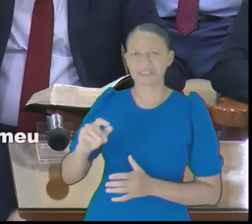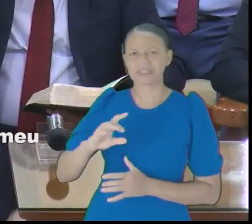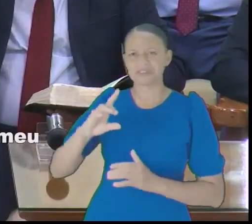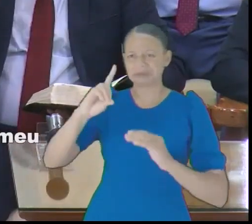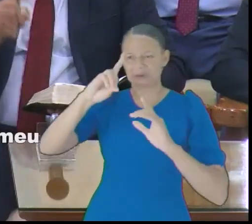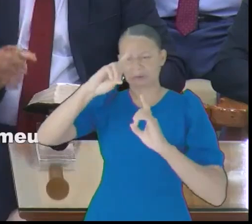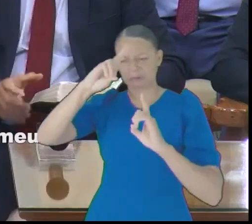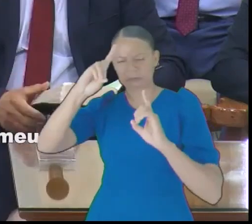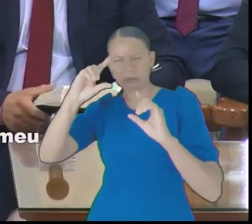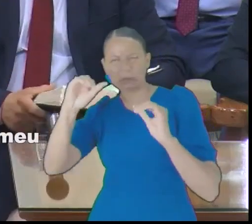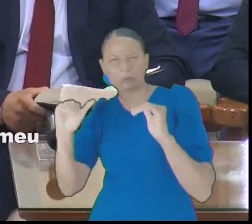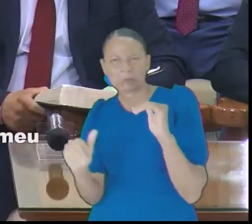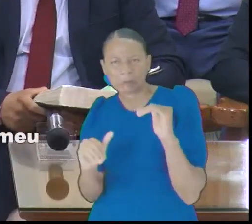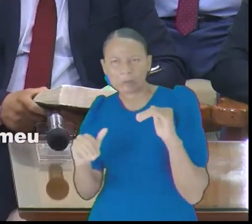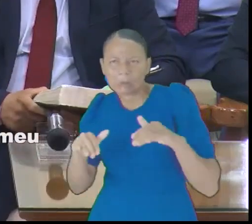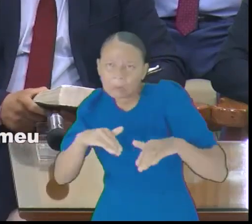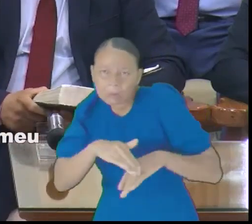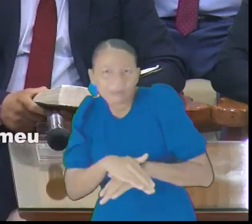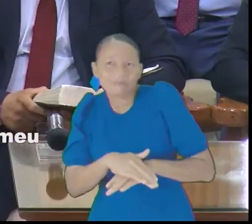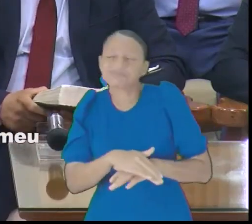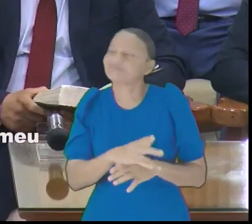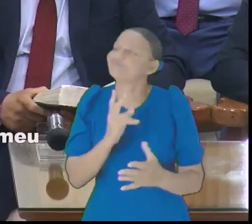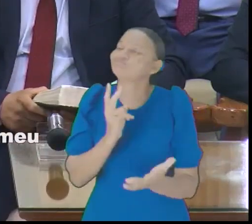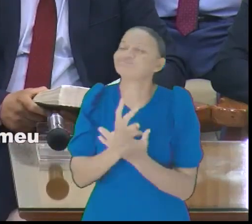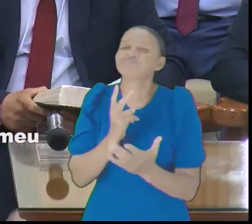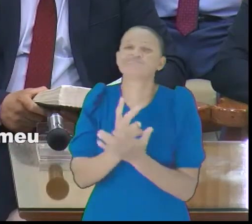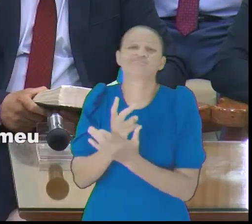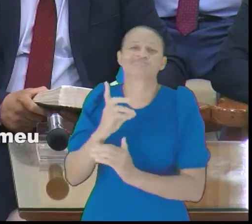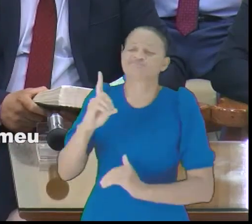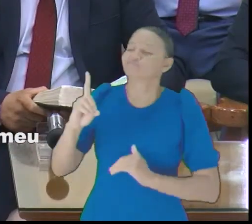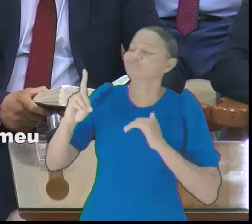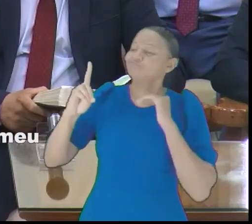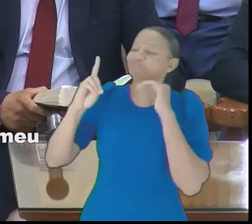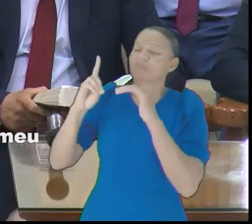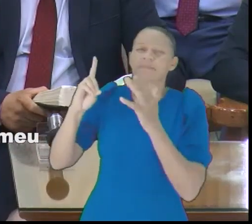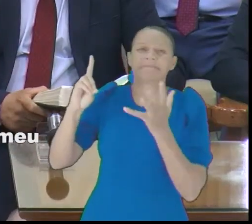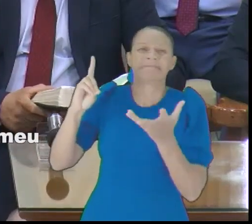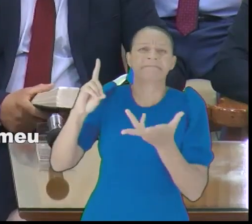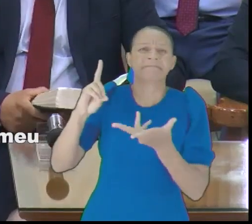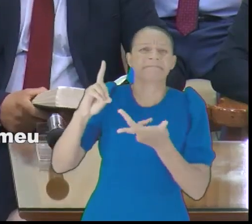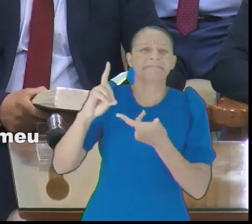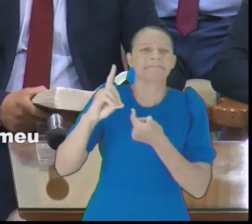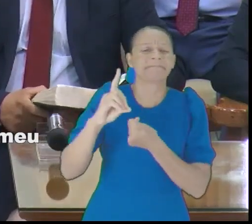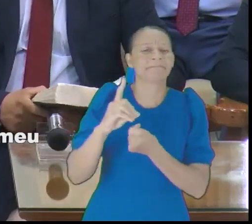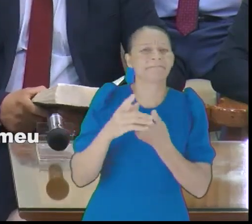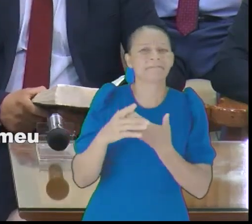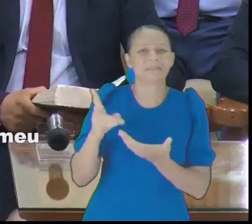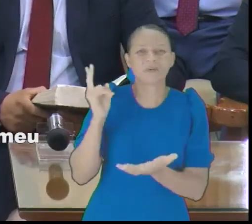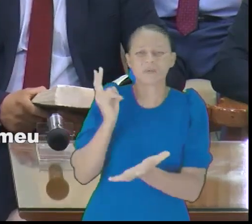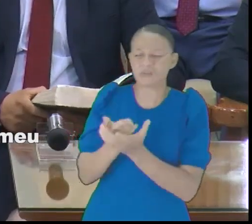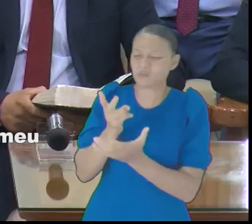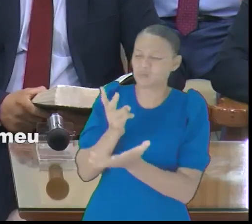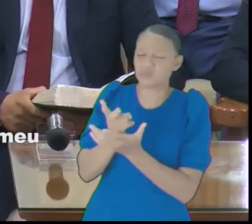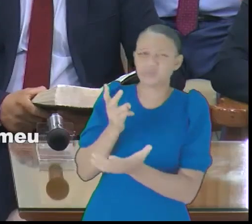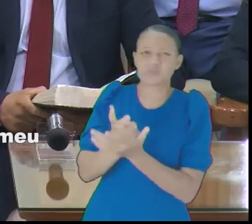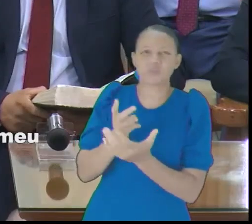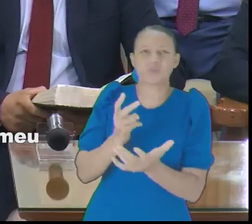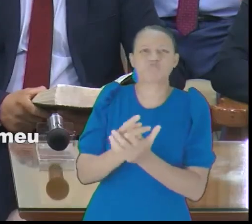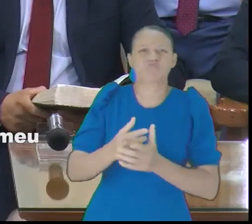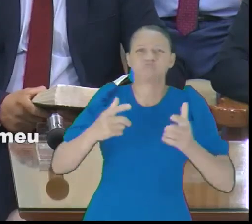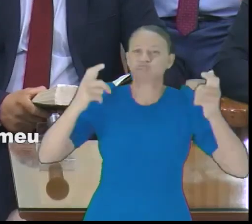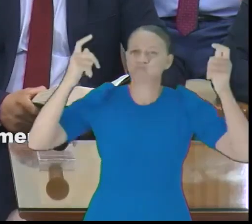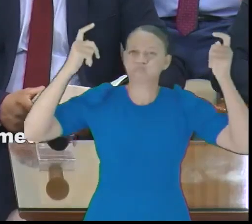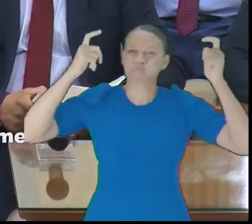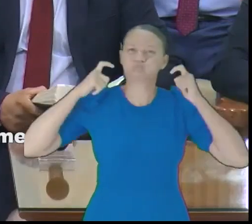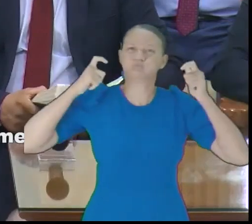tamanho do homem. Ele continua na sua excelência, Ele continua na sua